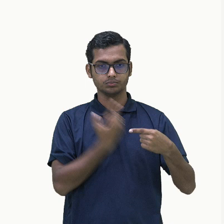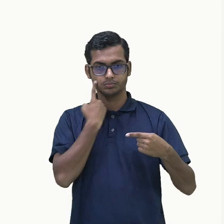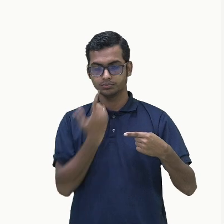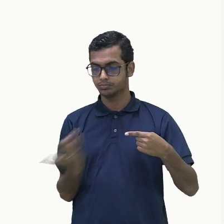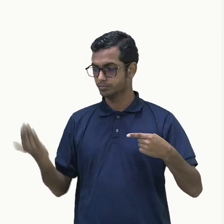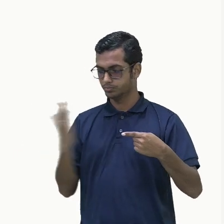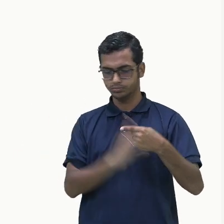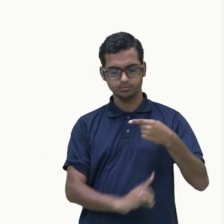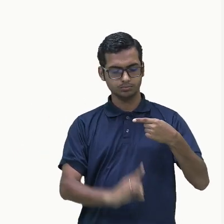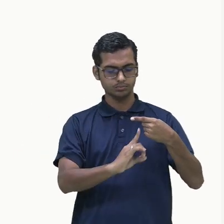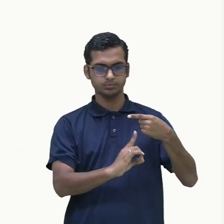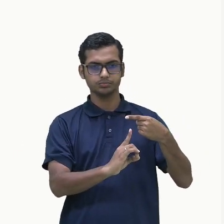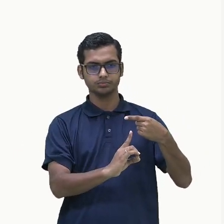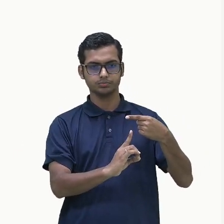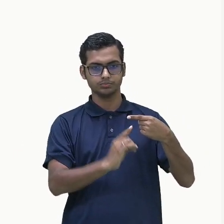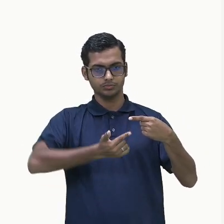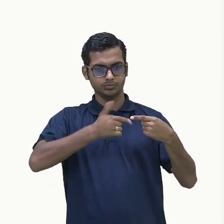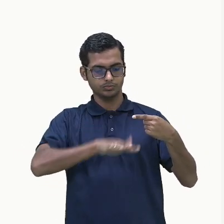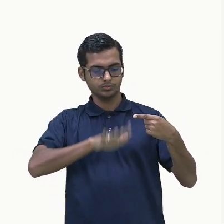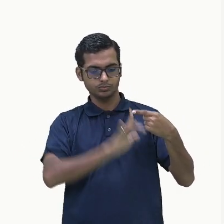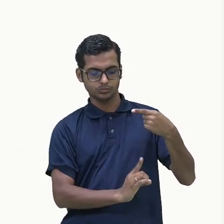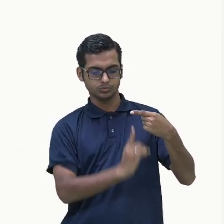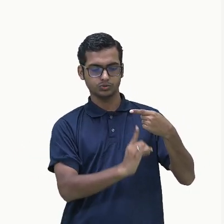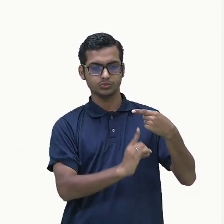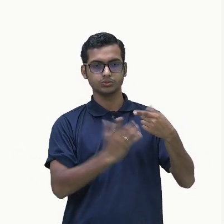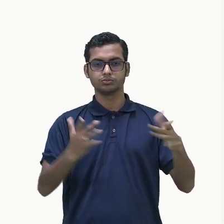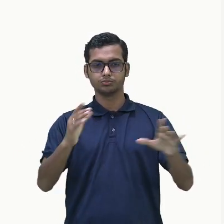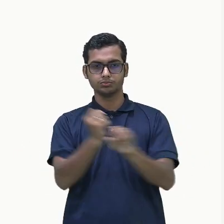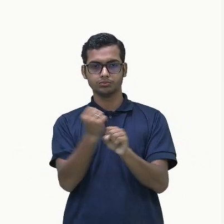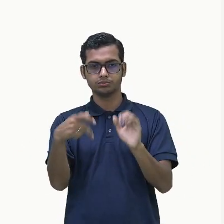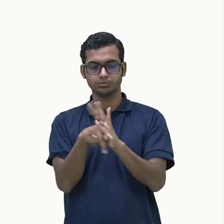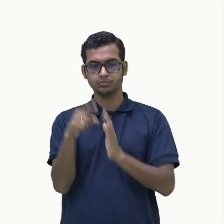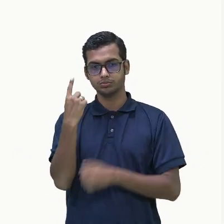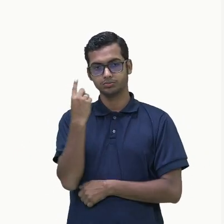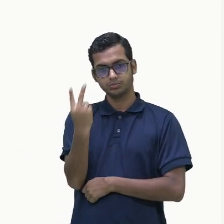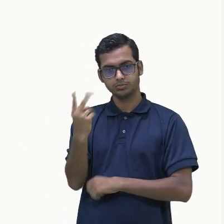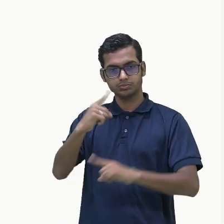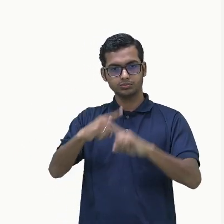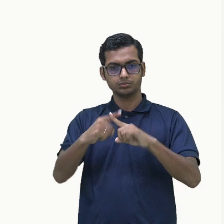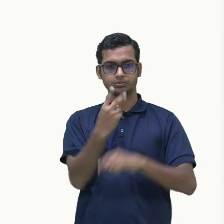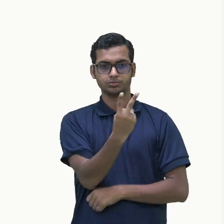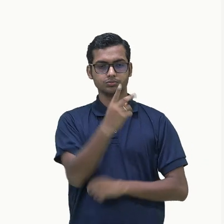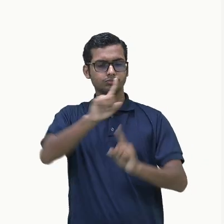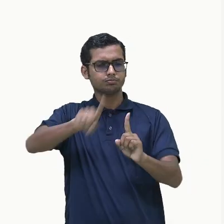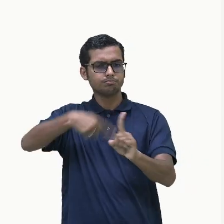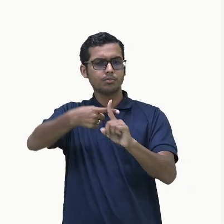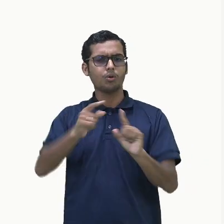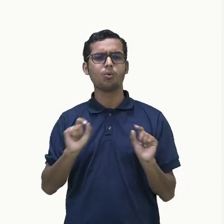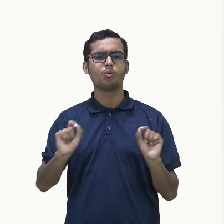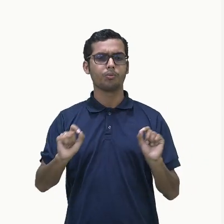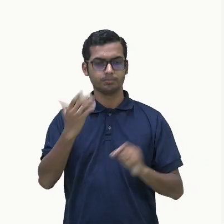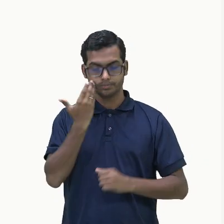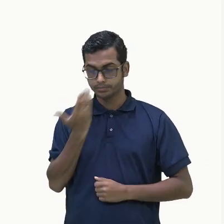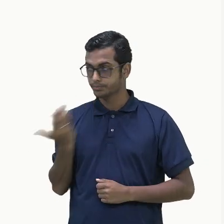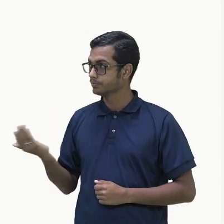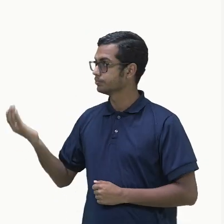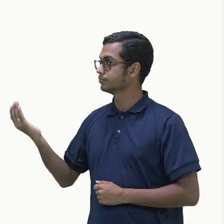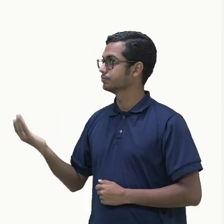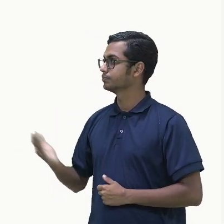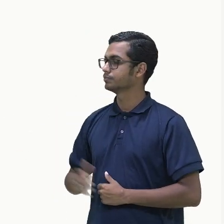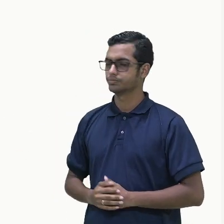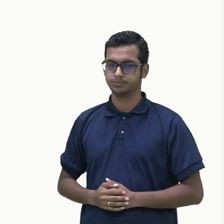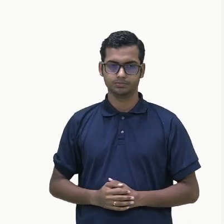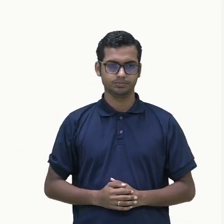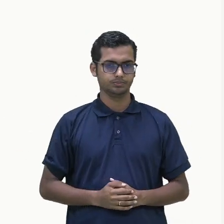Qual é a operação? A operação é a operação de mais. Mais vai ser quem agora? O